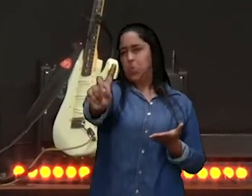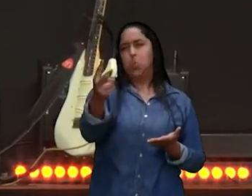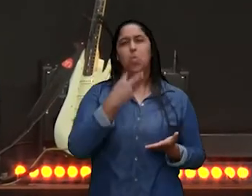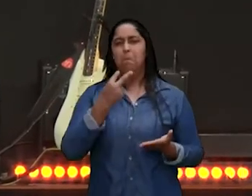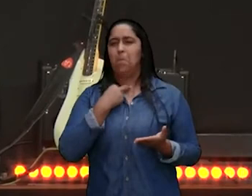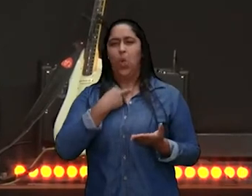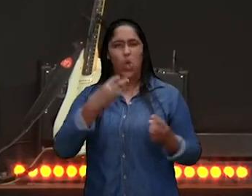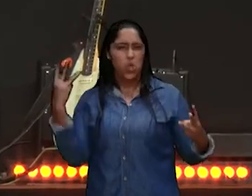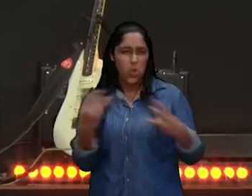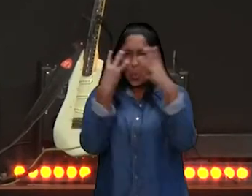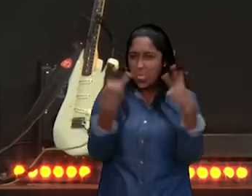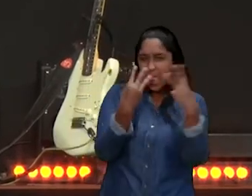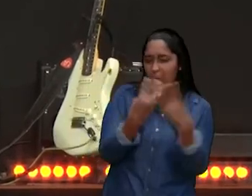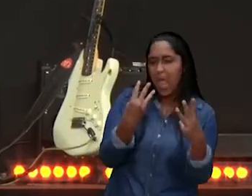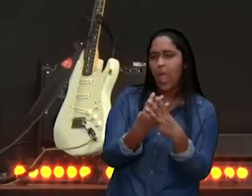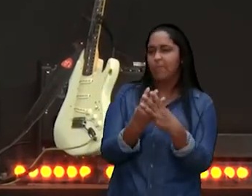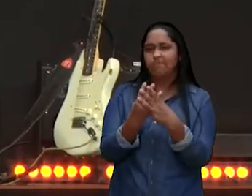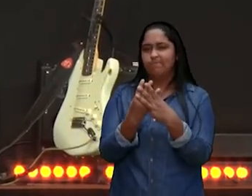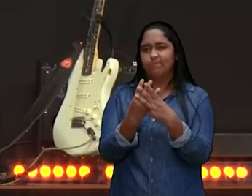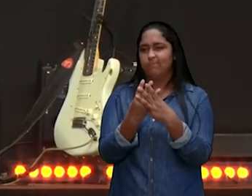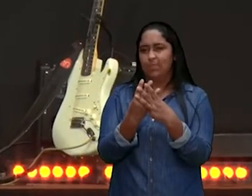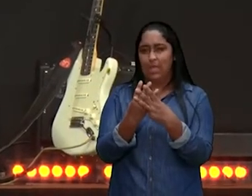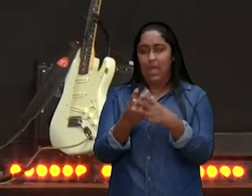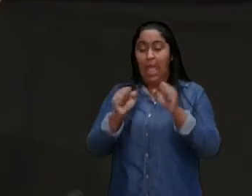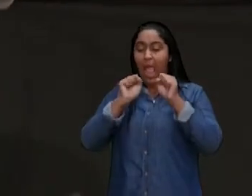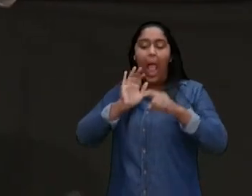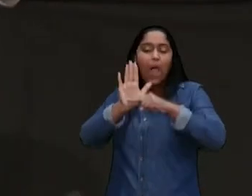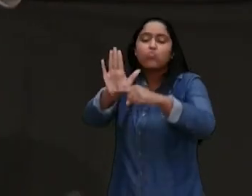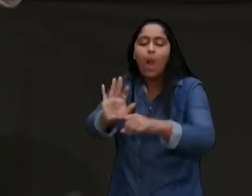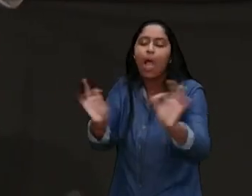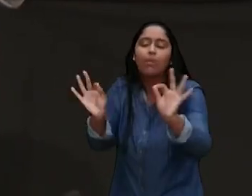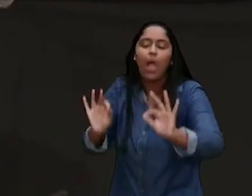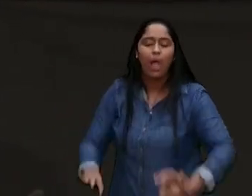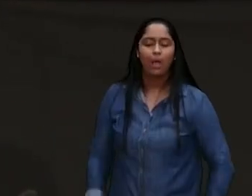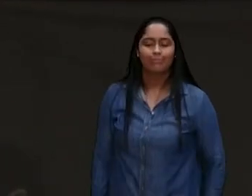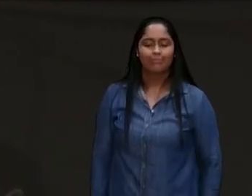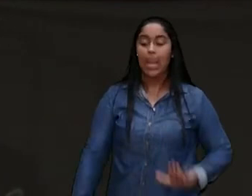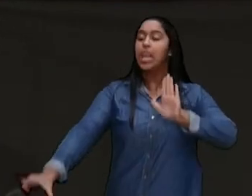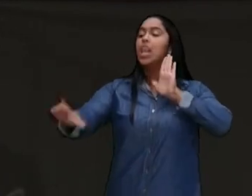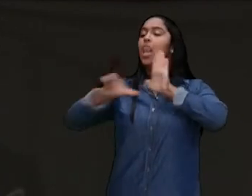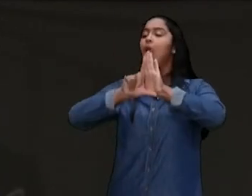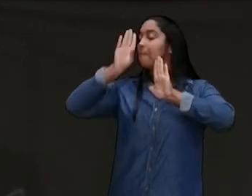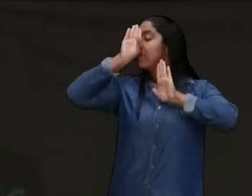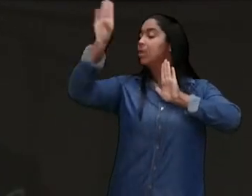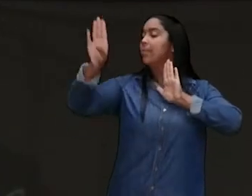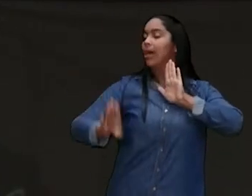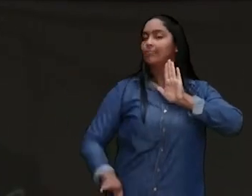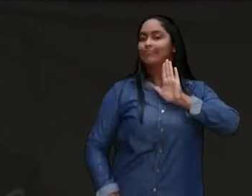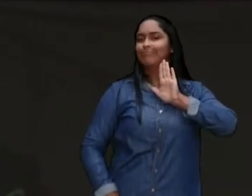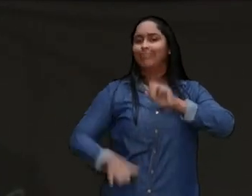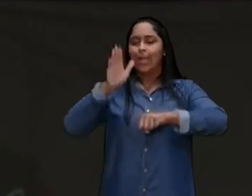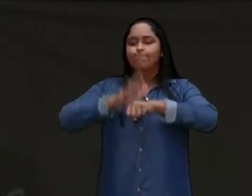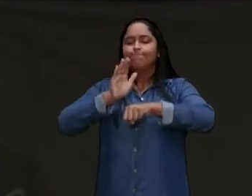ele incluiu não fazer nenhum bem é só com problema aqui ele quer que o milagre aconteça no dia que